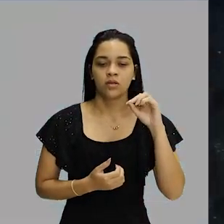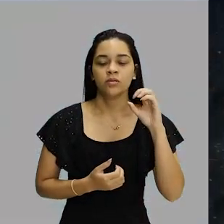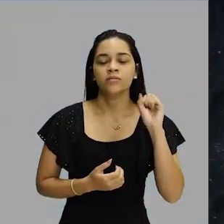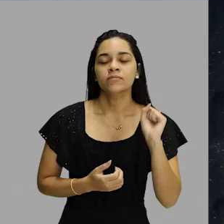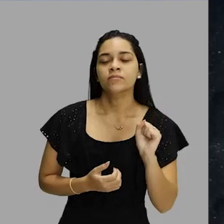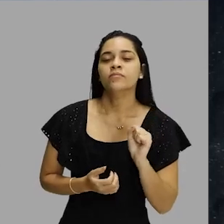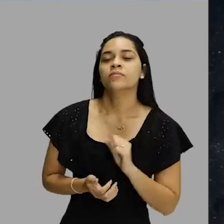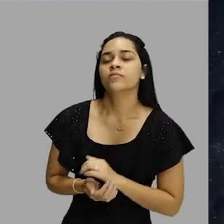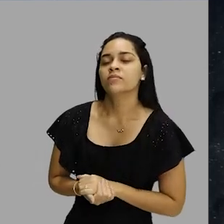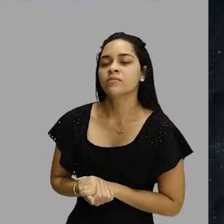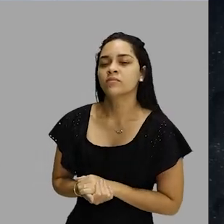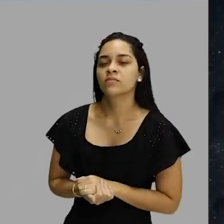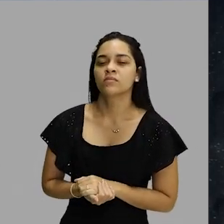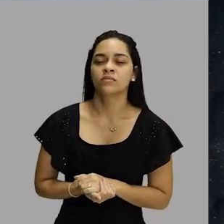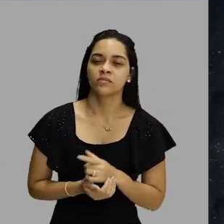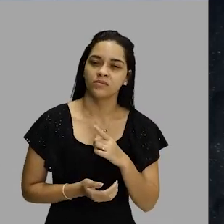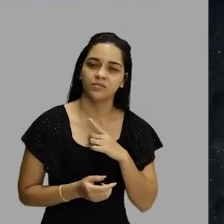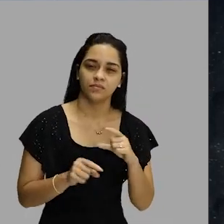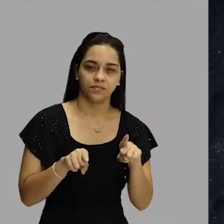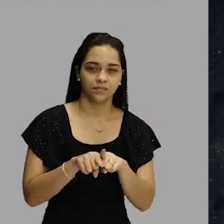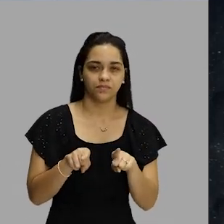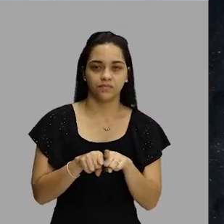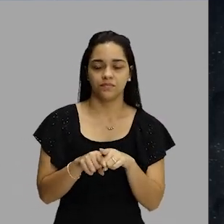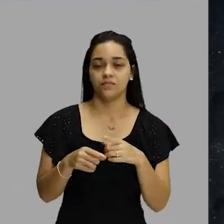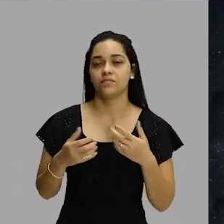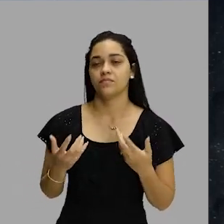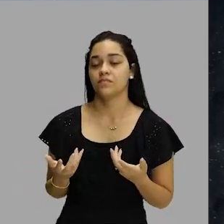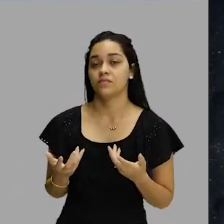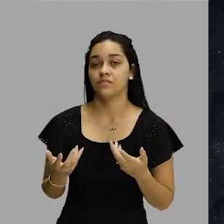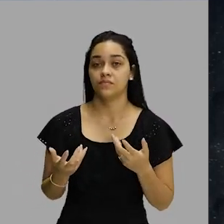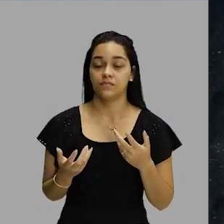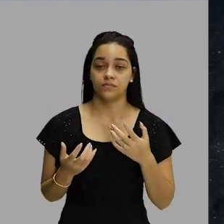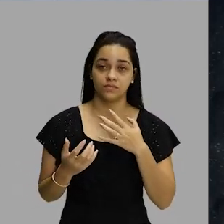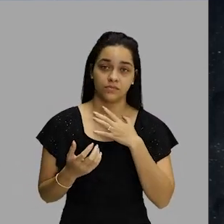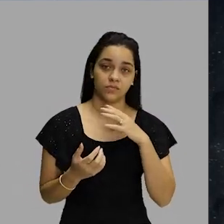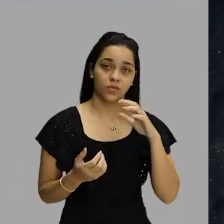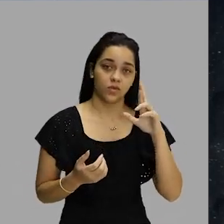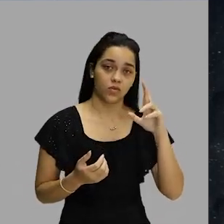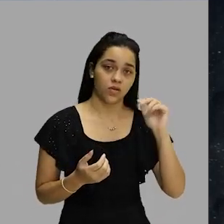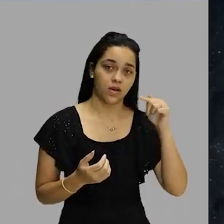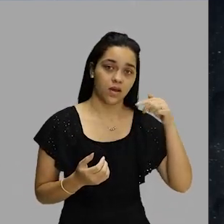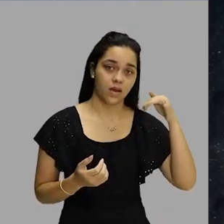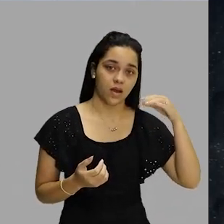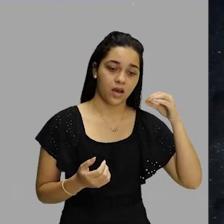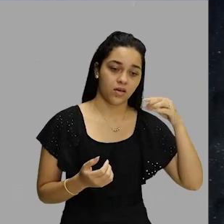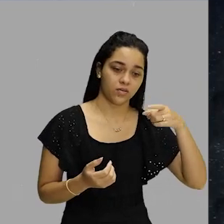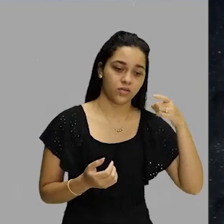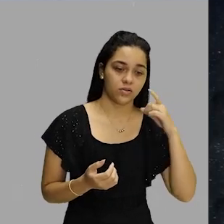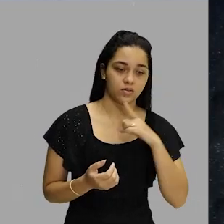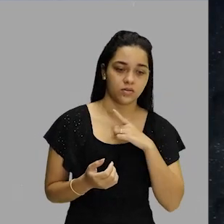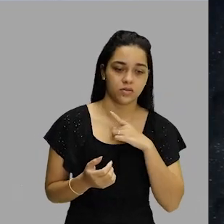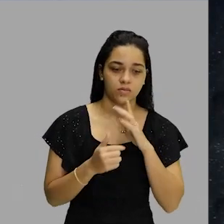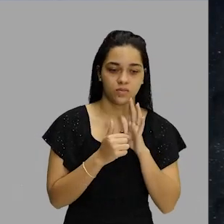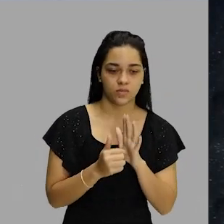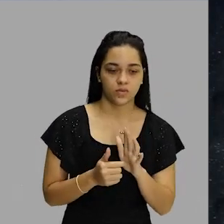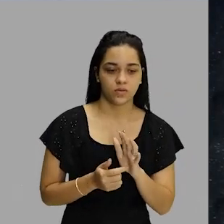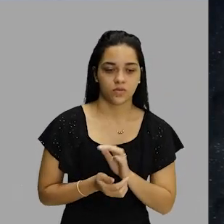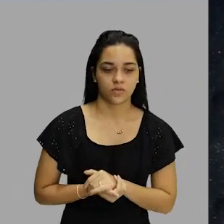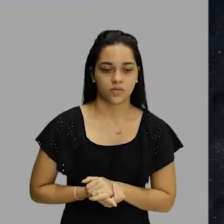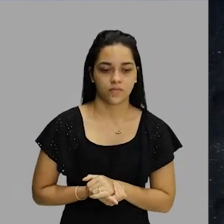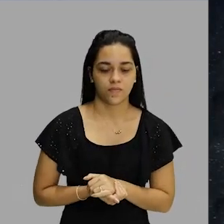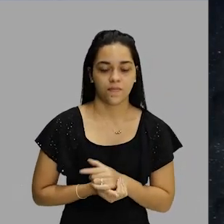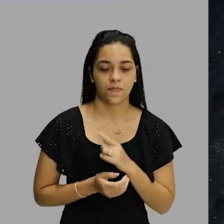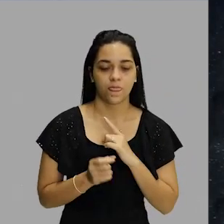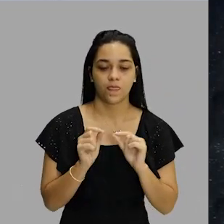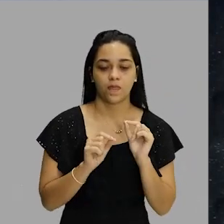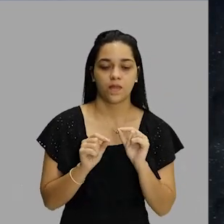gânglios linfáticos. Nós temos aqui uma radiografia mostrando as lesões características da tuberculose, que